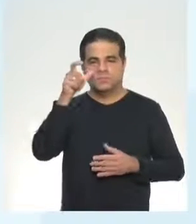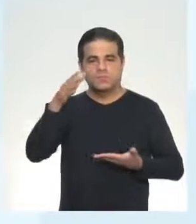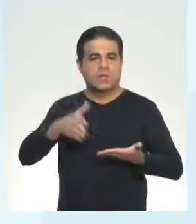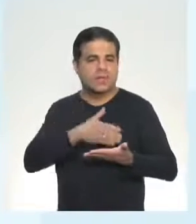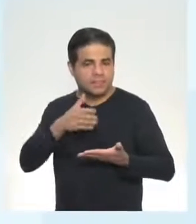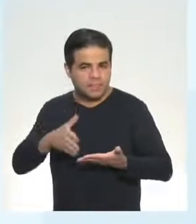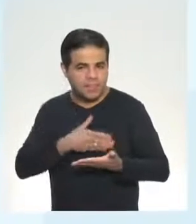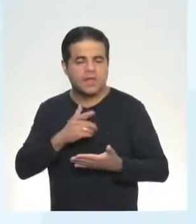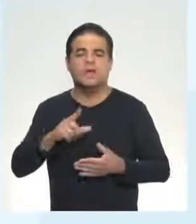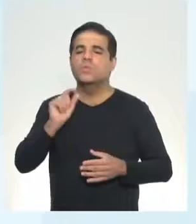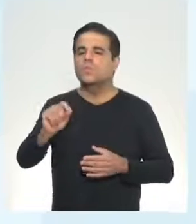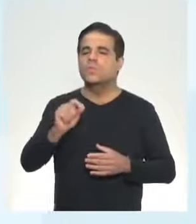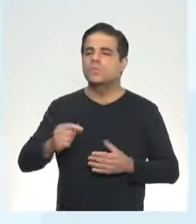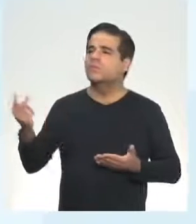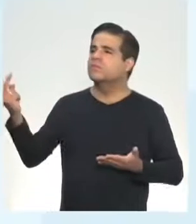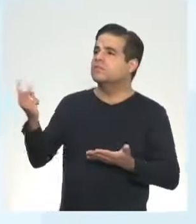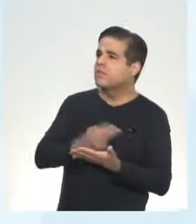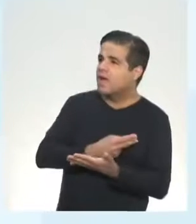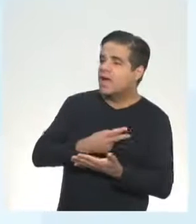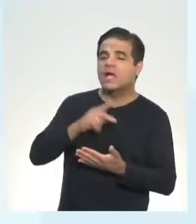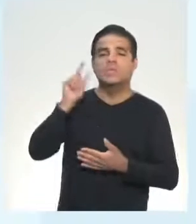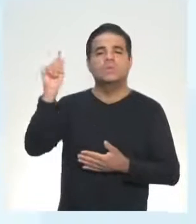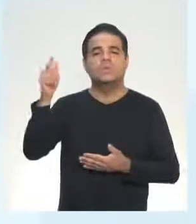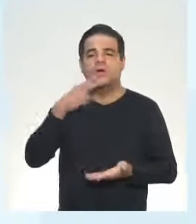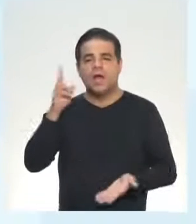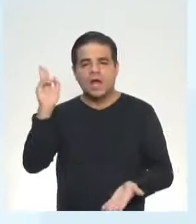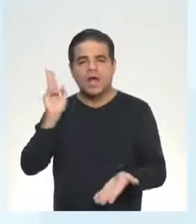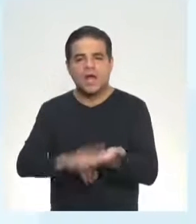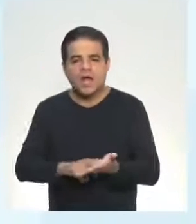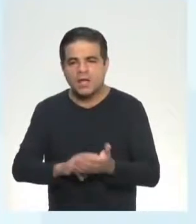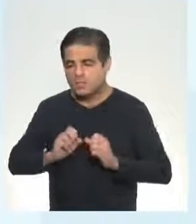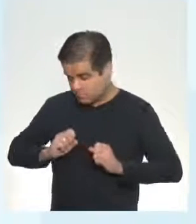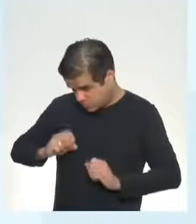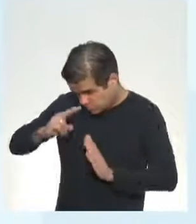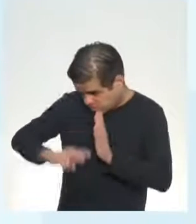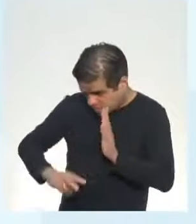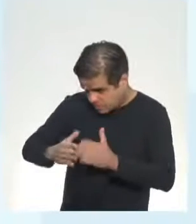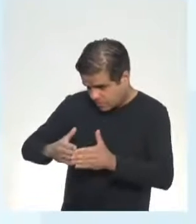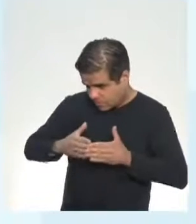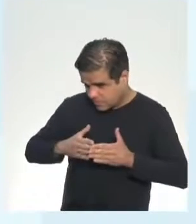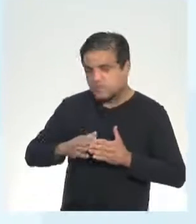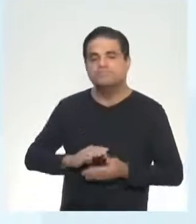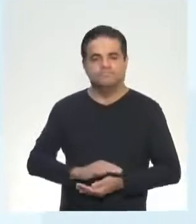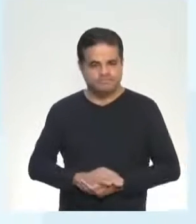caderno, tá bom? Do que está errado nesta carta. Você pode ler para a gente, Andréia, por favor?